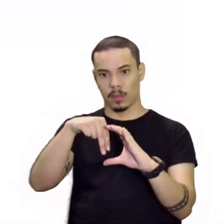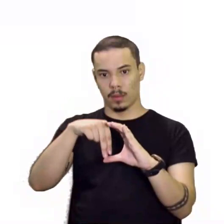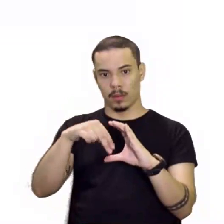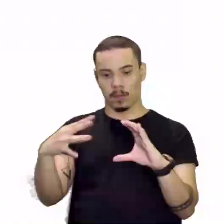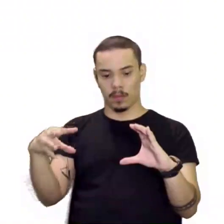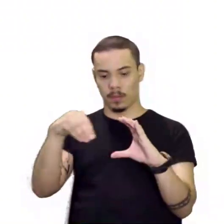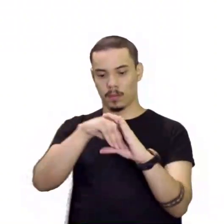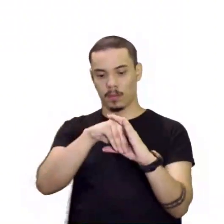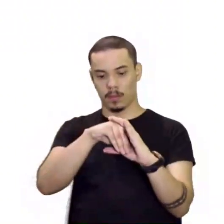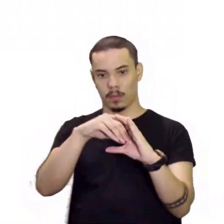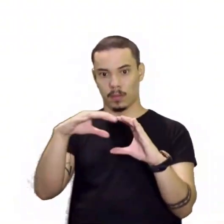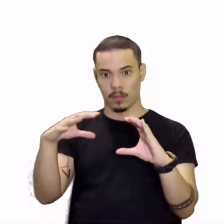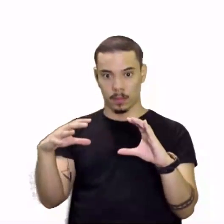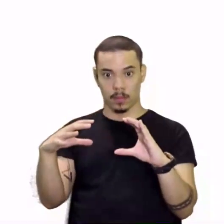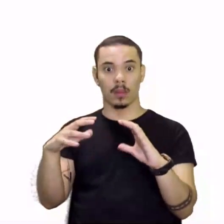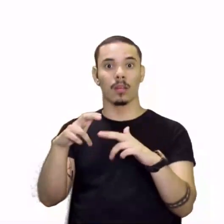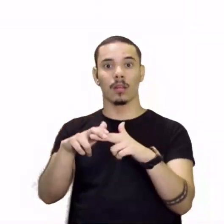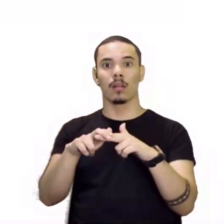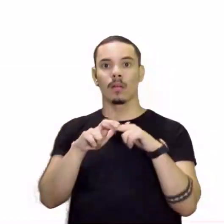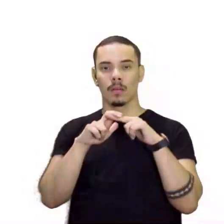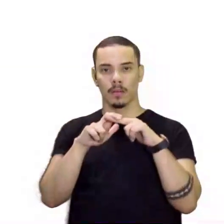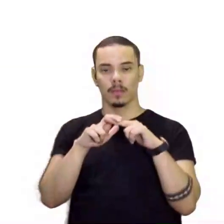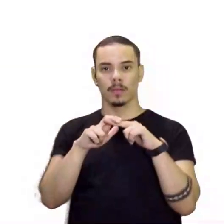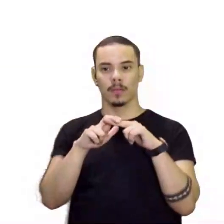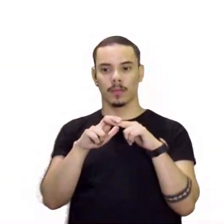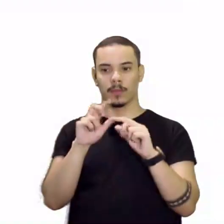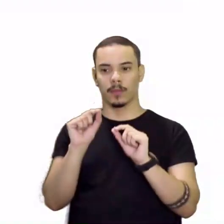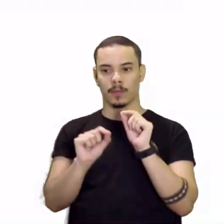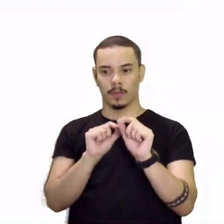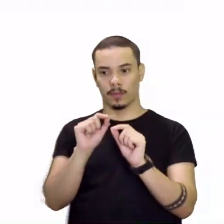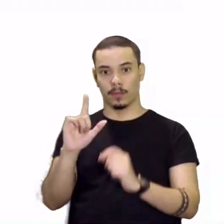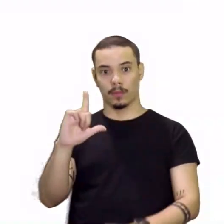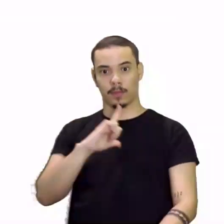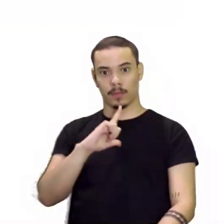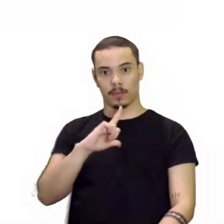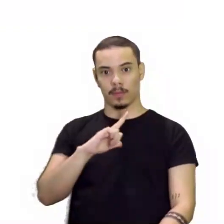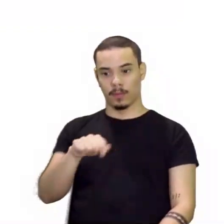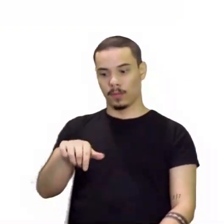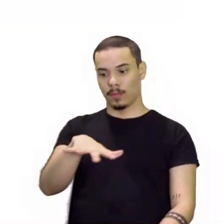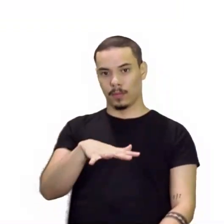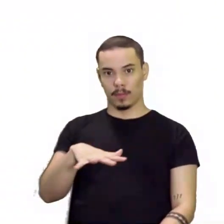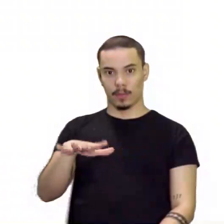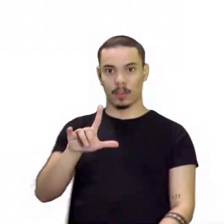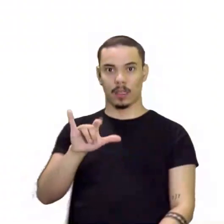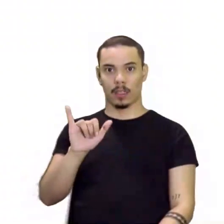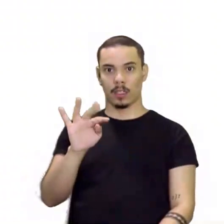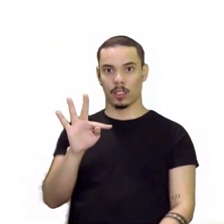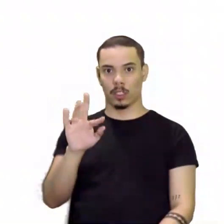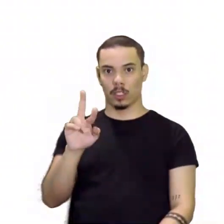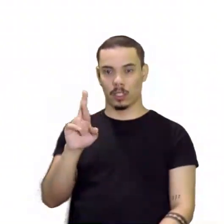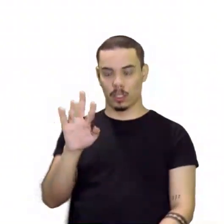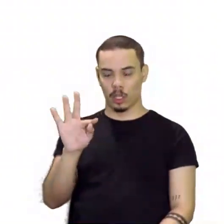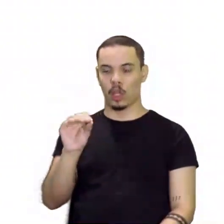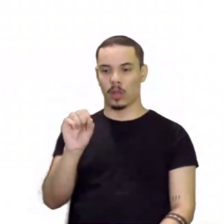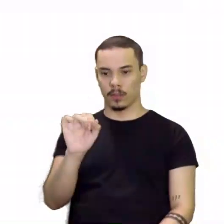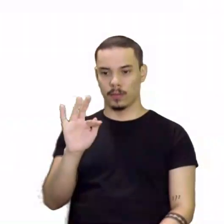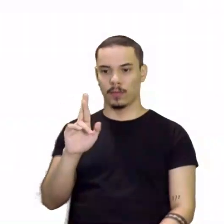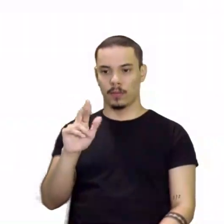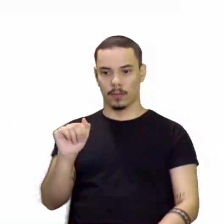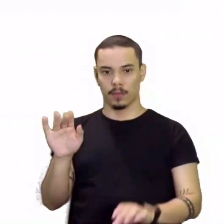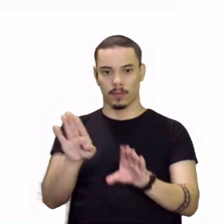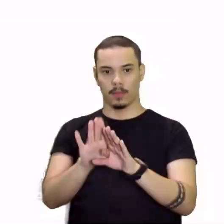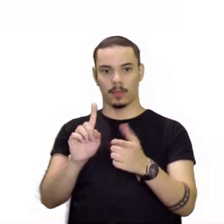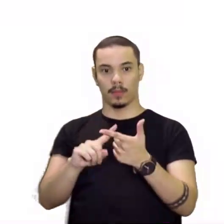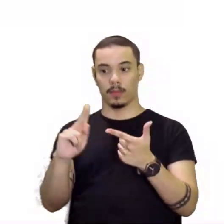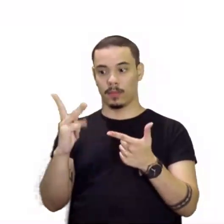núcleo interno. Portanto, aqui nós temos a parte que é a litosfera, aqui nós temos a